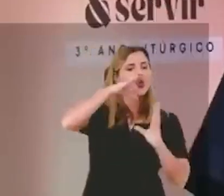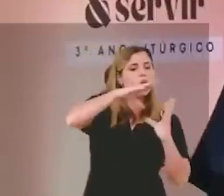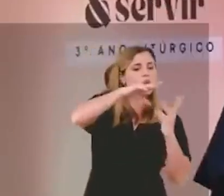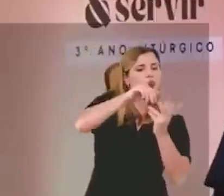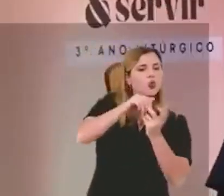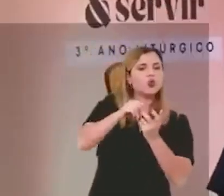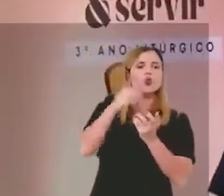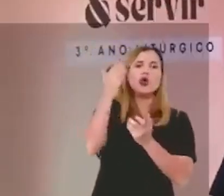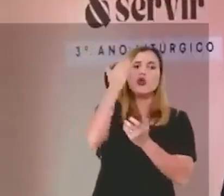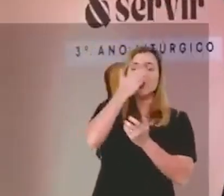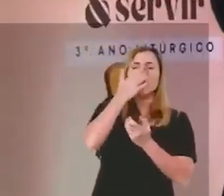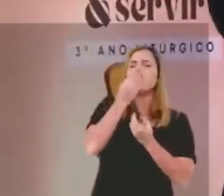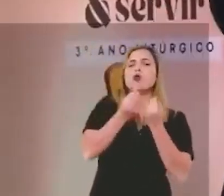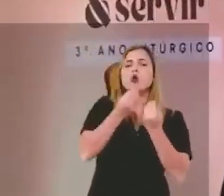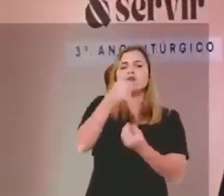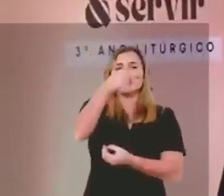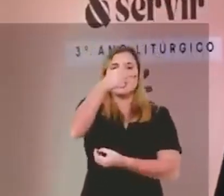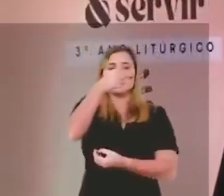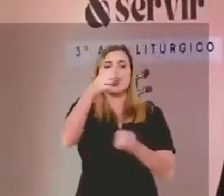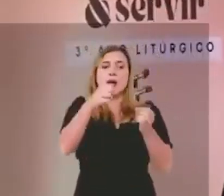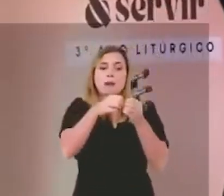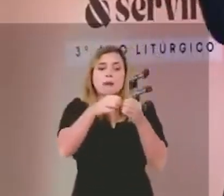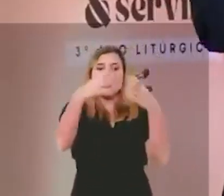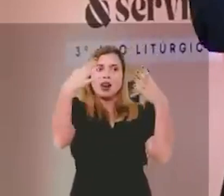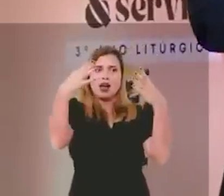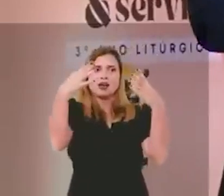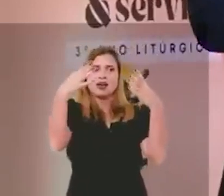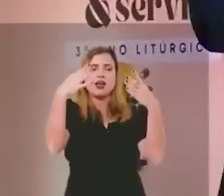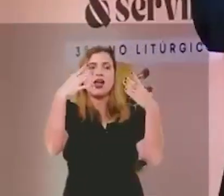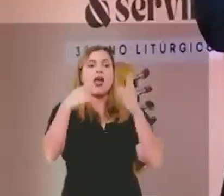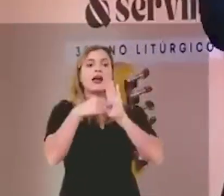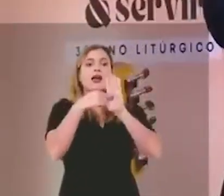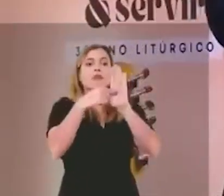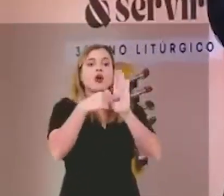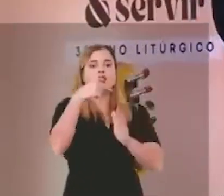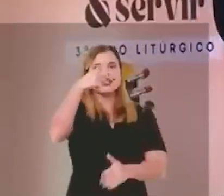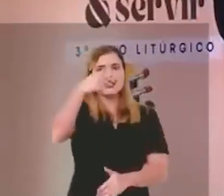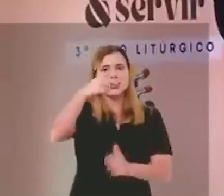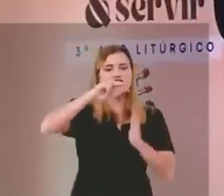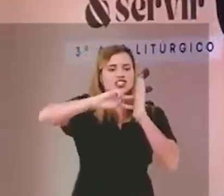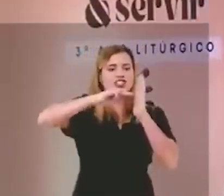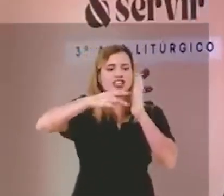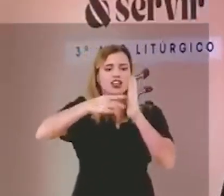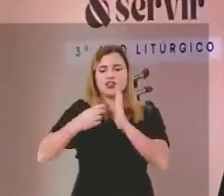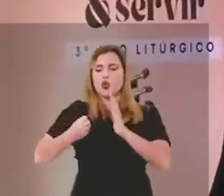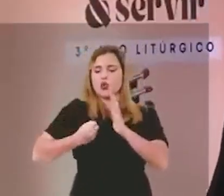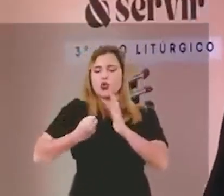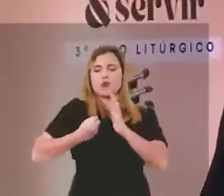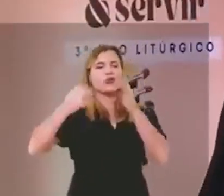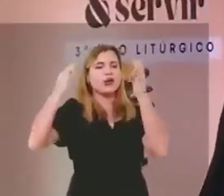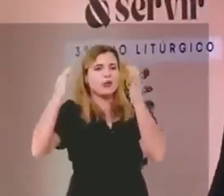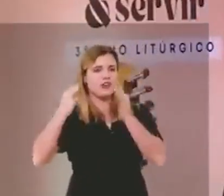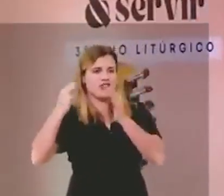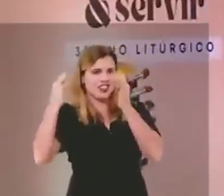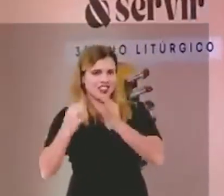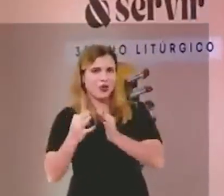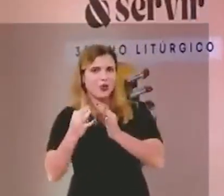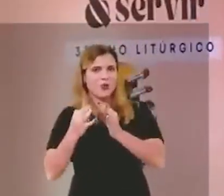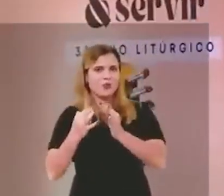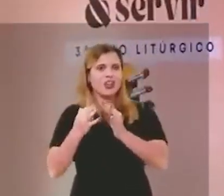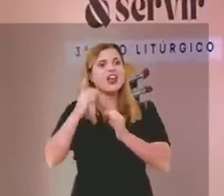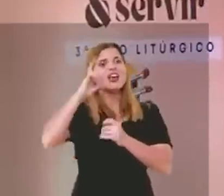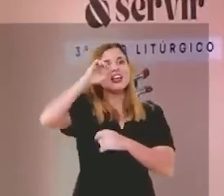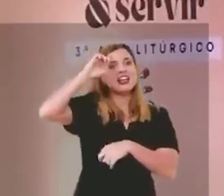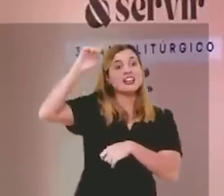vai selecionar 7. Por que 7? É o número da perfeição. Por quê? Porque se ele faz as obras de Deus, então ele